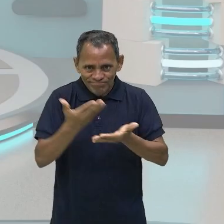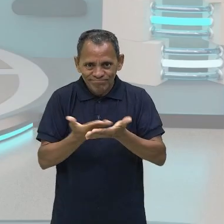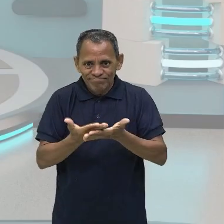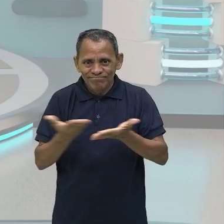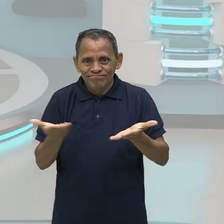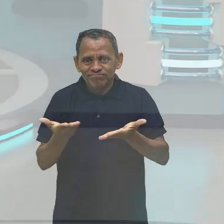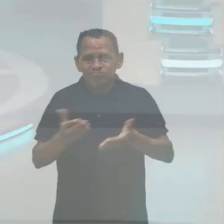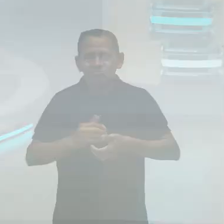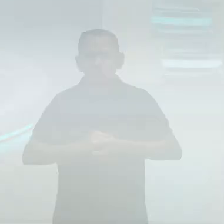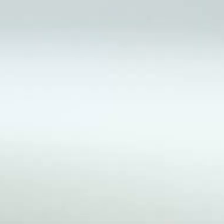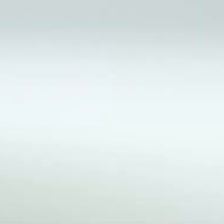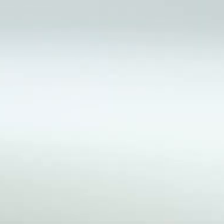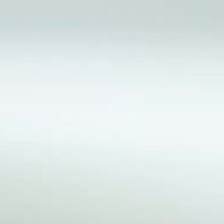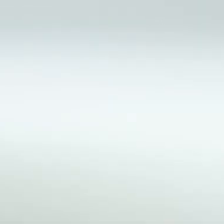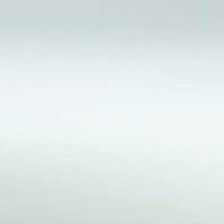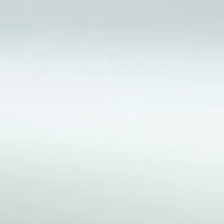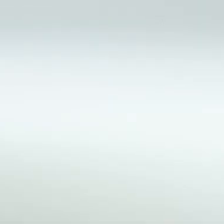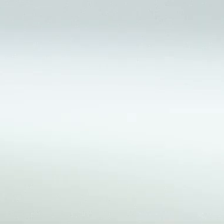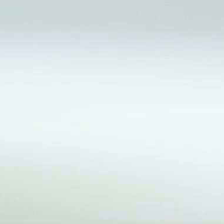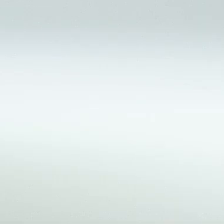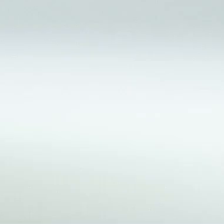aula de hoje.